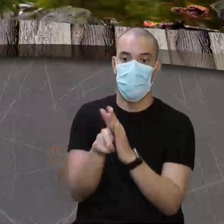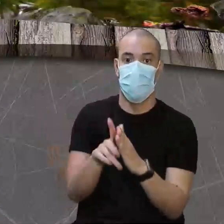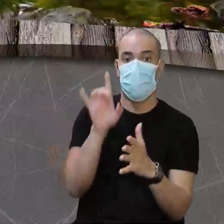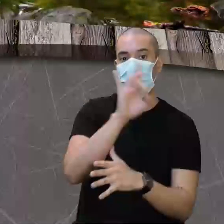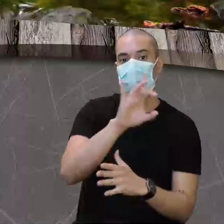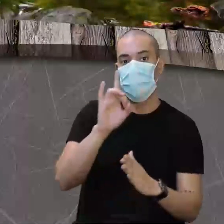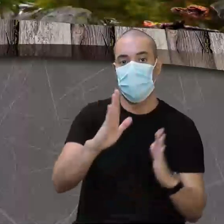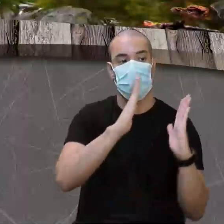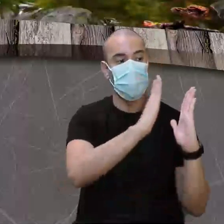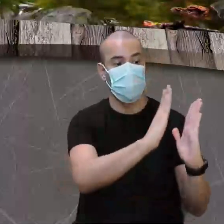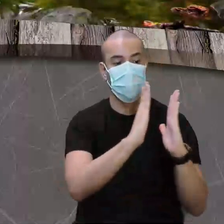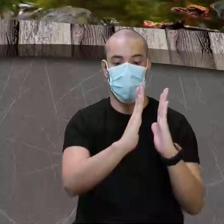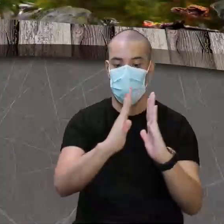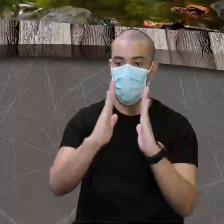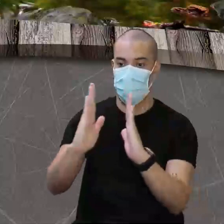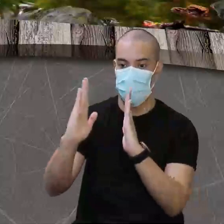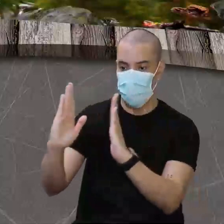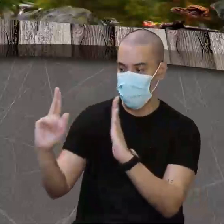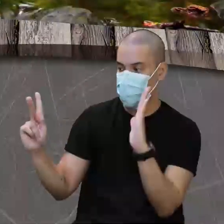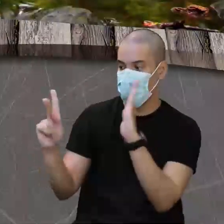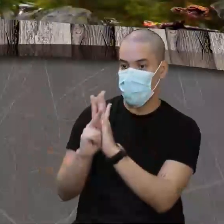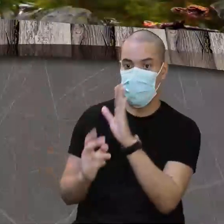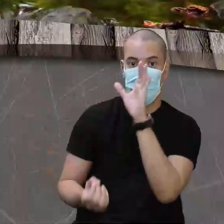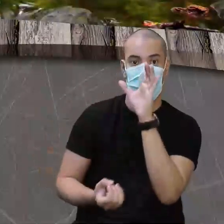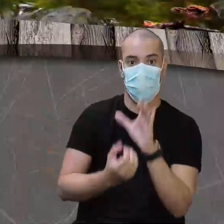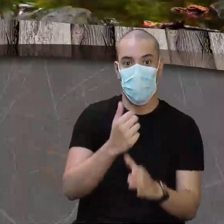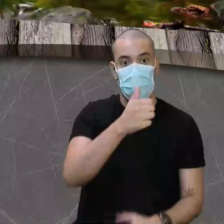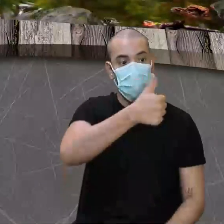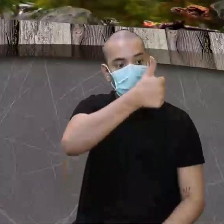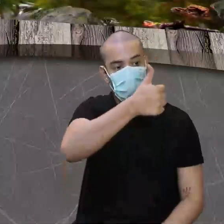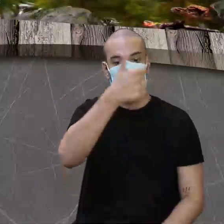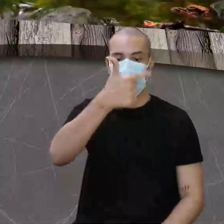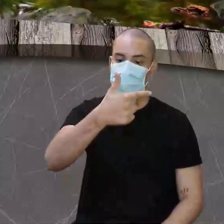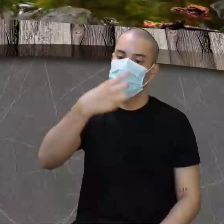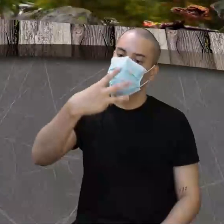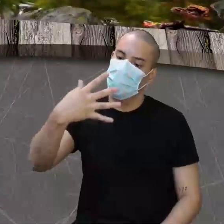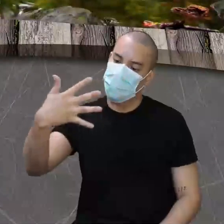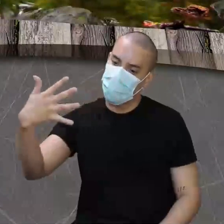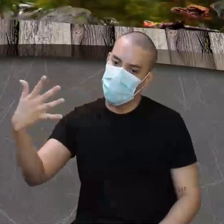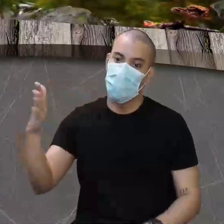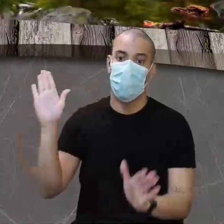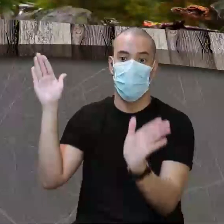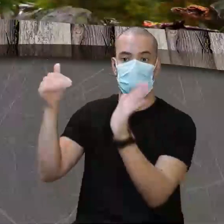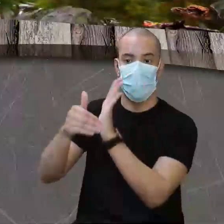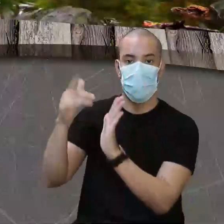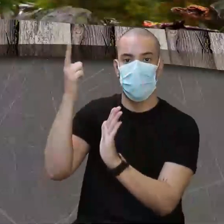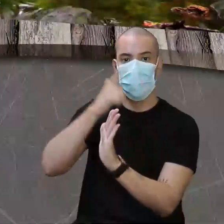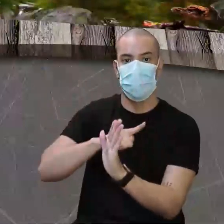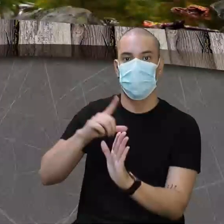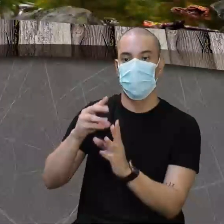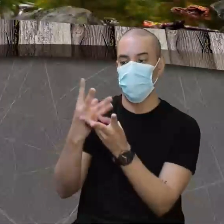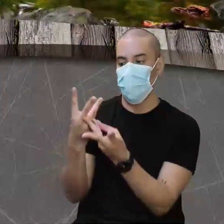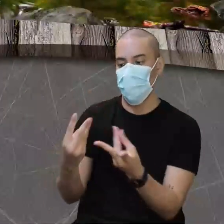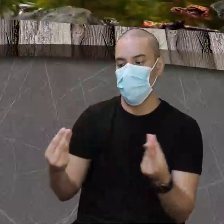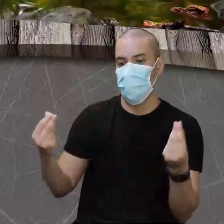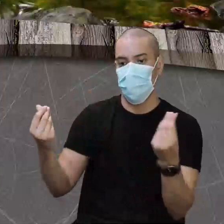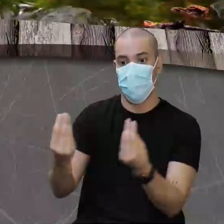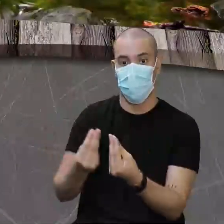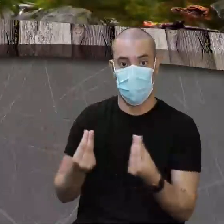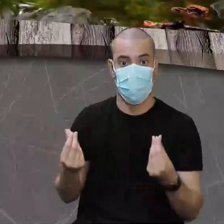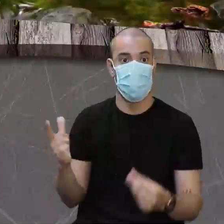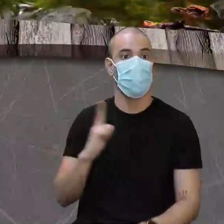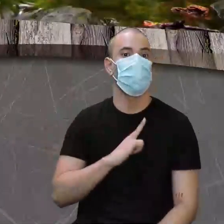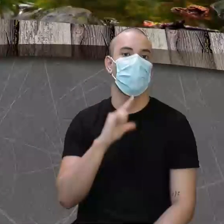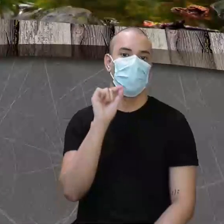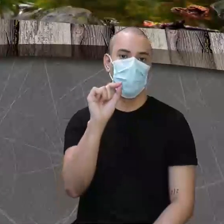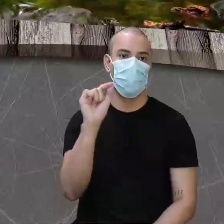cada nível trófico, produtor, consumidor primário, secundário, terciário, até chegar nos decompositores, você